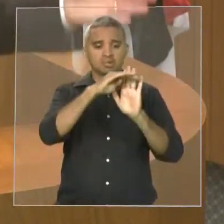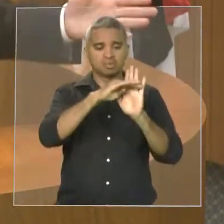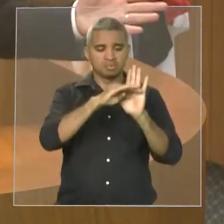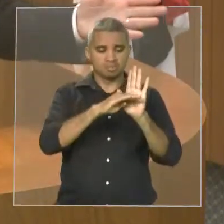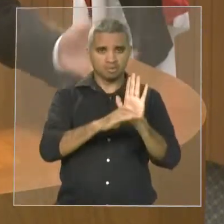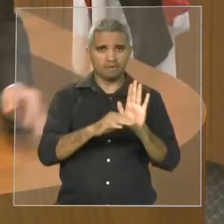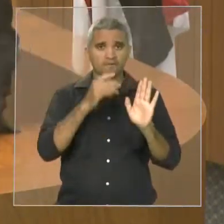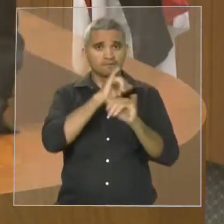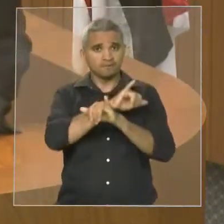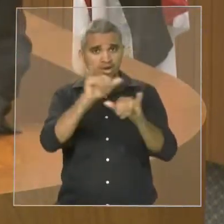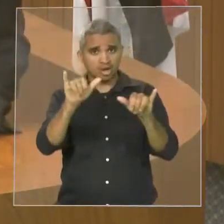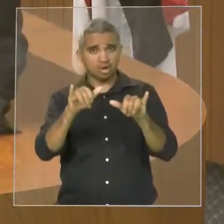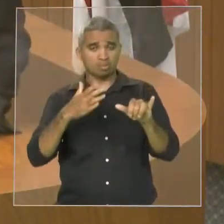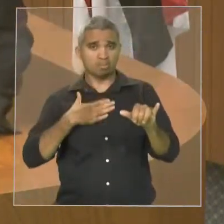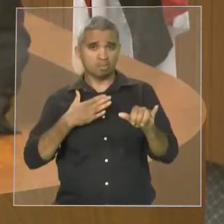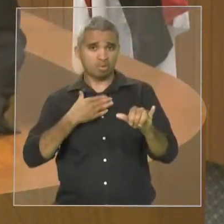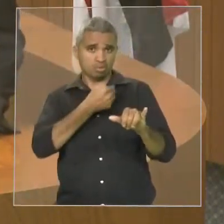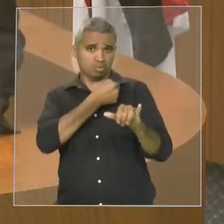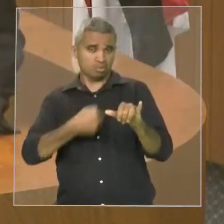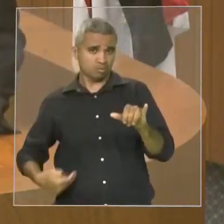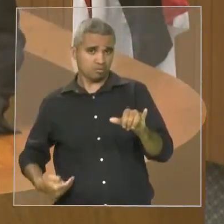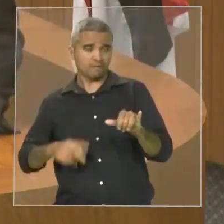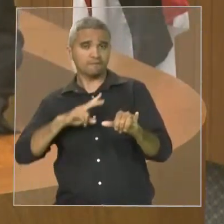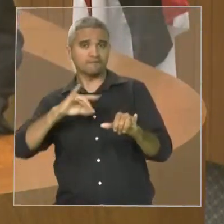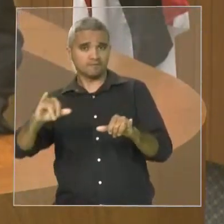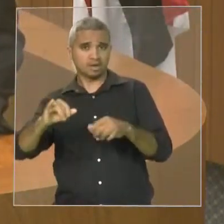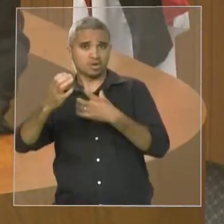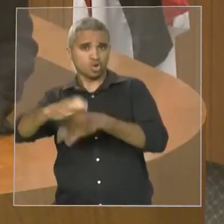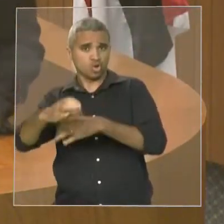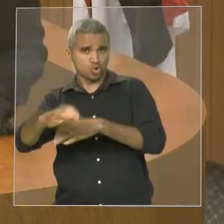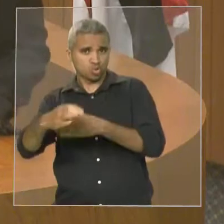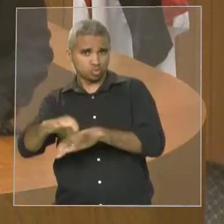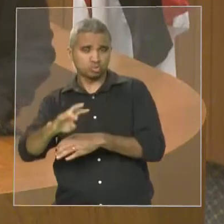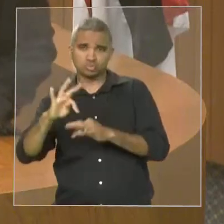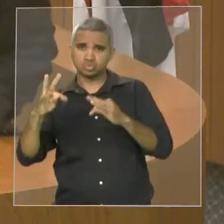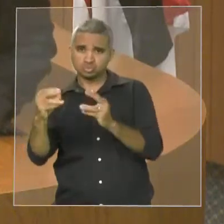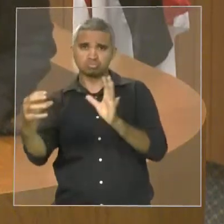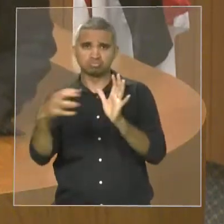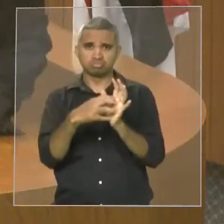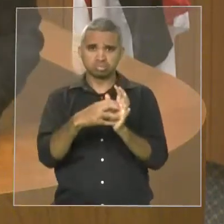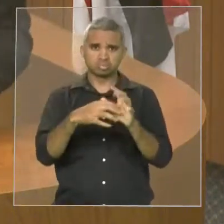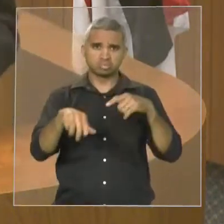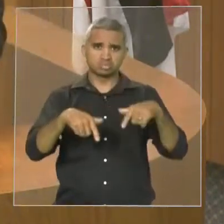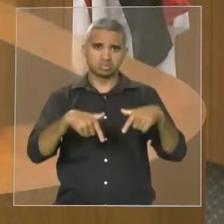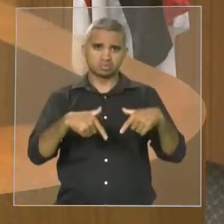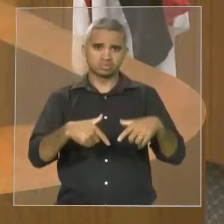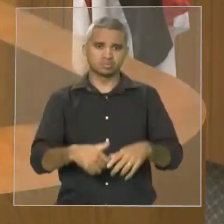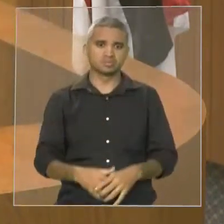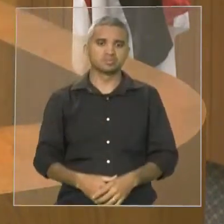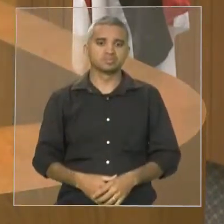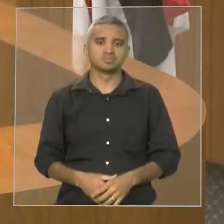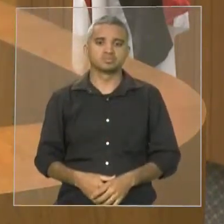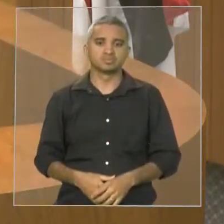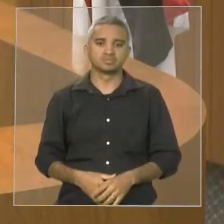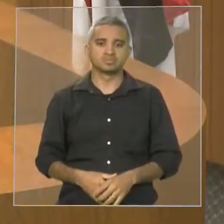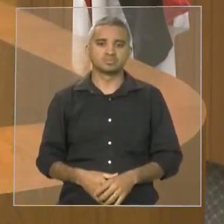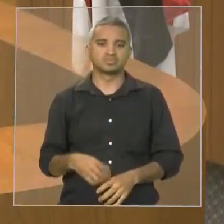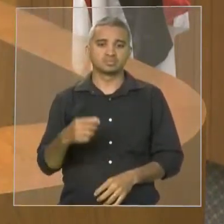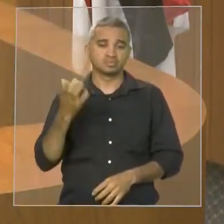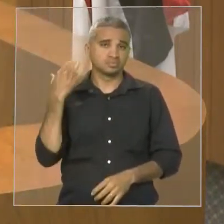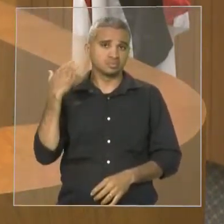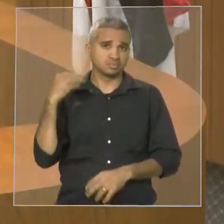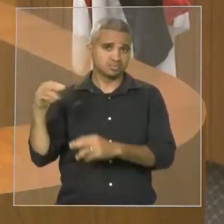no seu governo seriam preenchidos através de concurso público. Eu vi outro dia uma mensagem chegar a essa